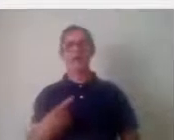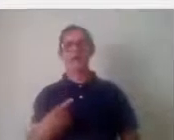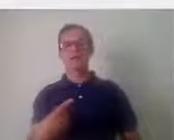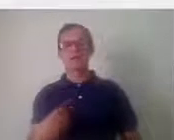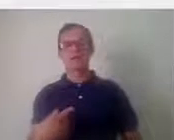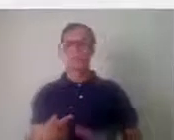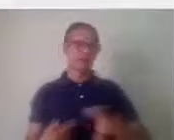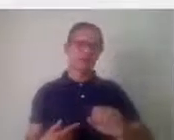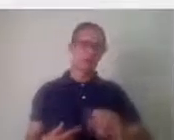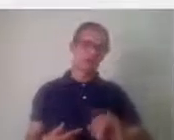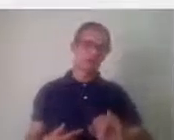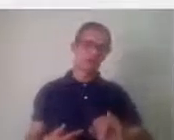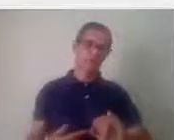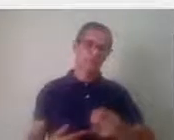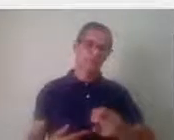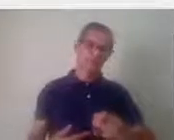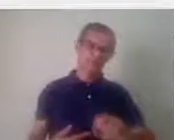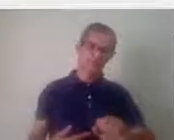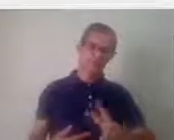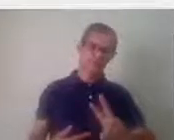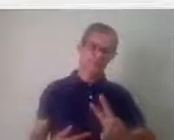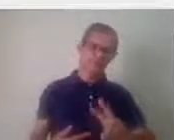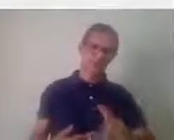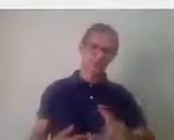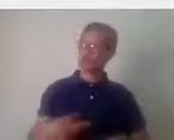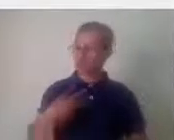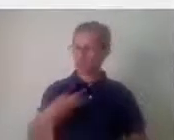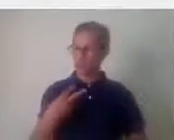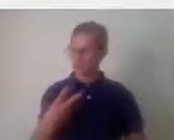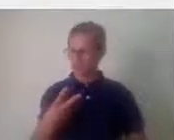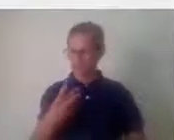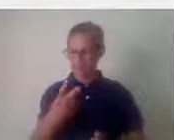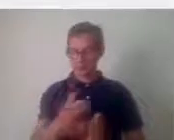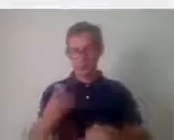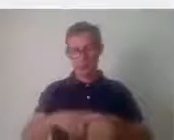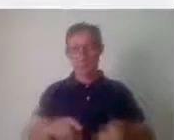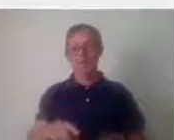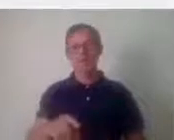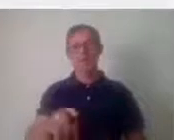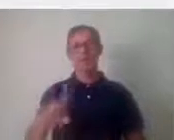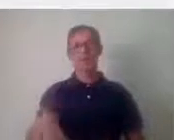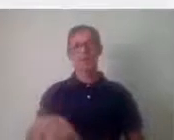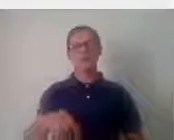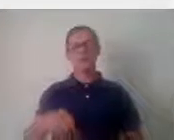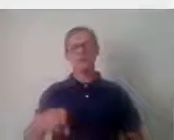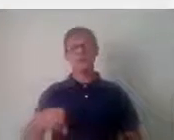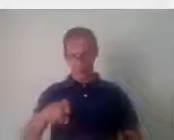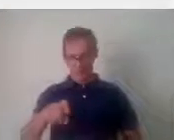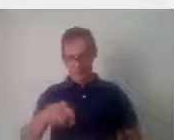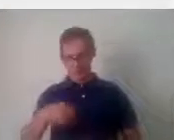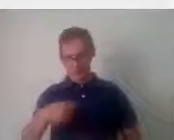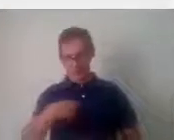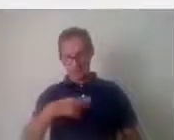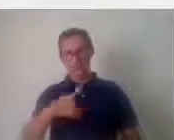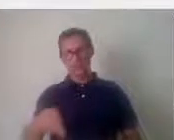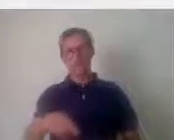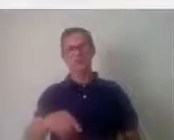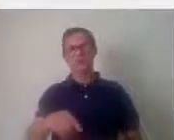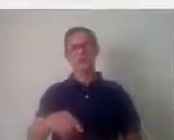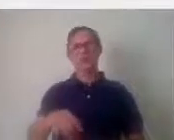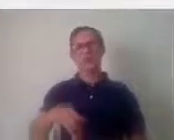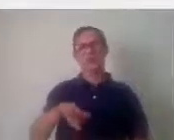variáveis, nunca as duas ao mesmo tempo. Integro em relação a x, o resultado eu integro em relação a